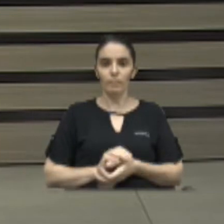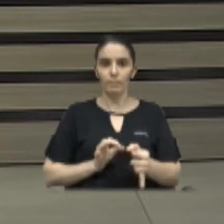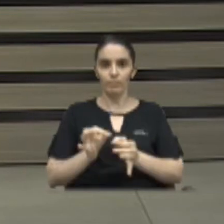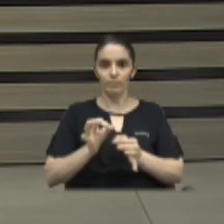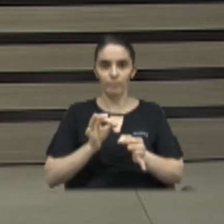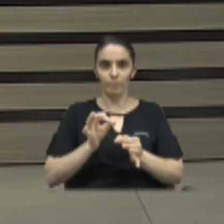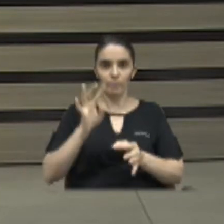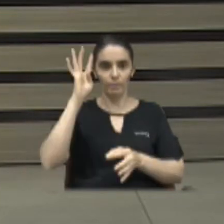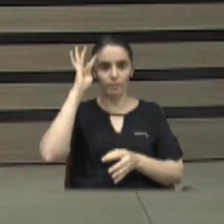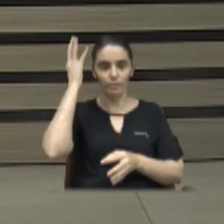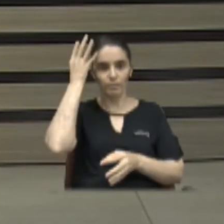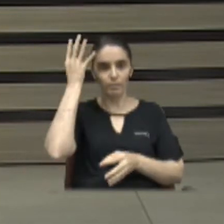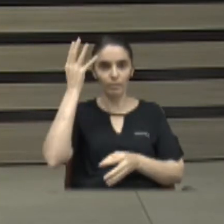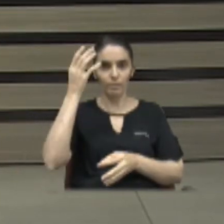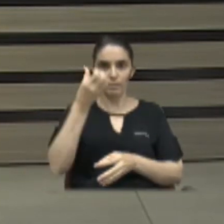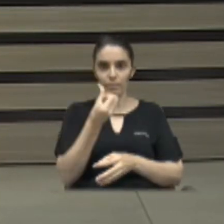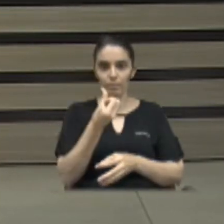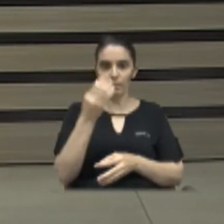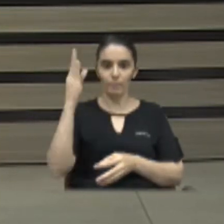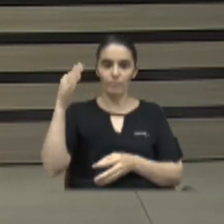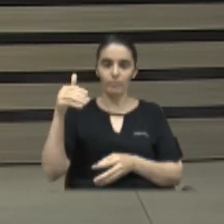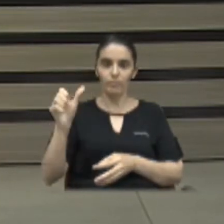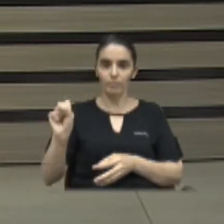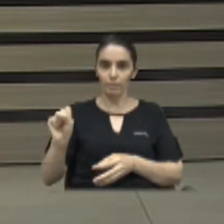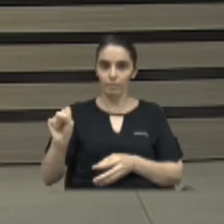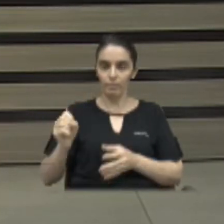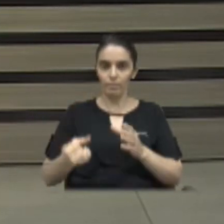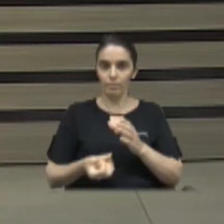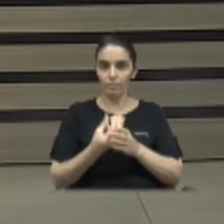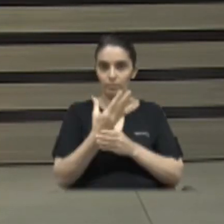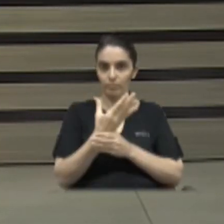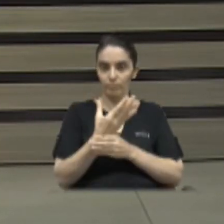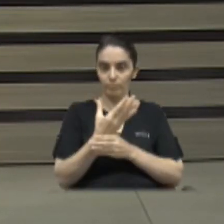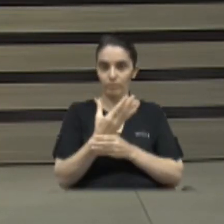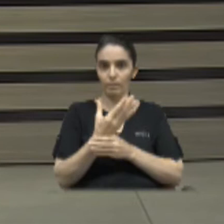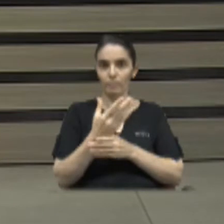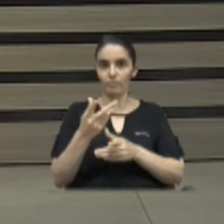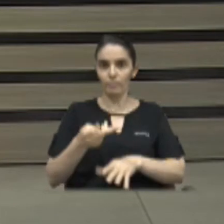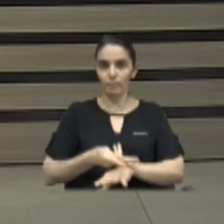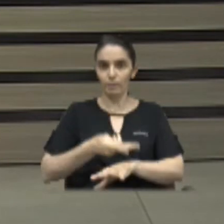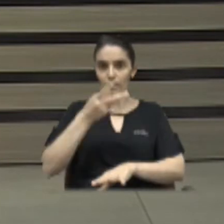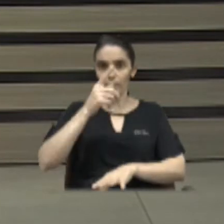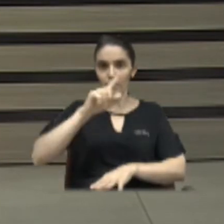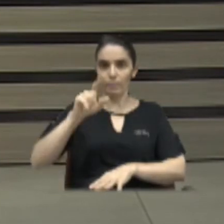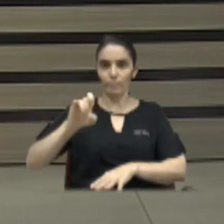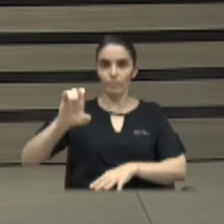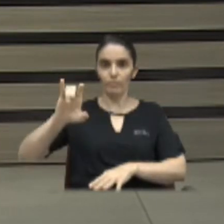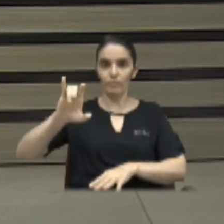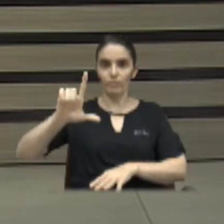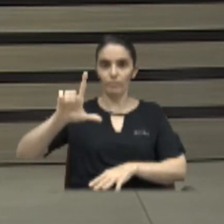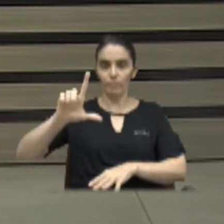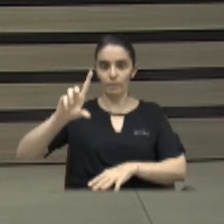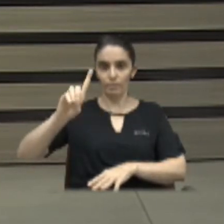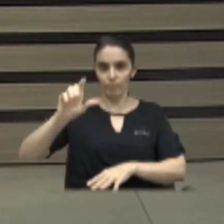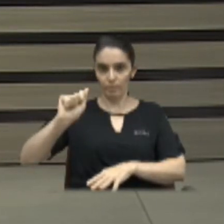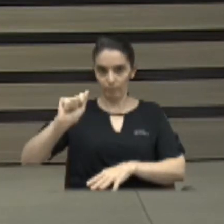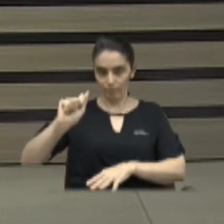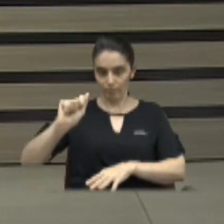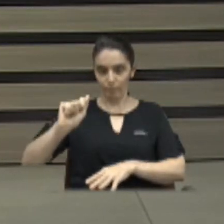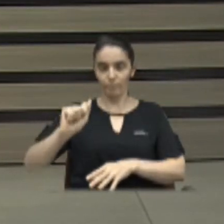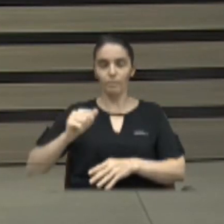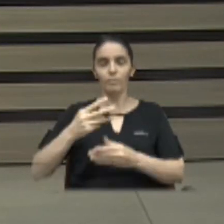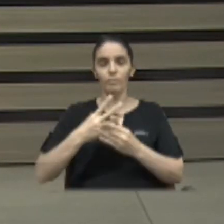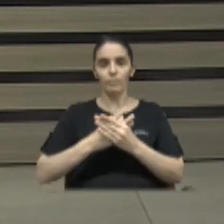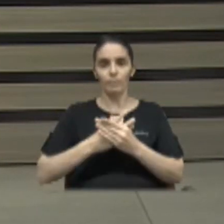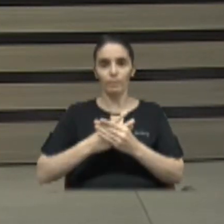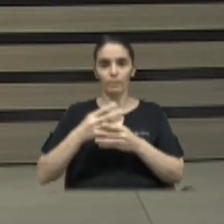Projeto de resolução número 6/2018 institui a criação do prêmio Zilda Armes no âmbito da Câmara Municipal de Limeira